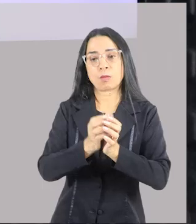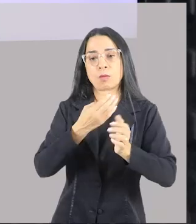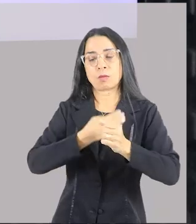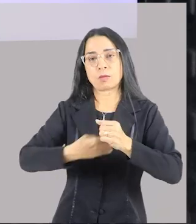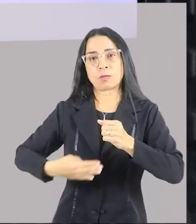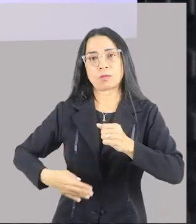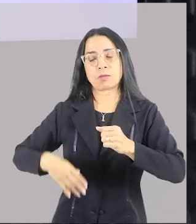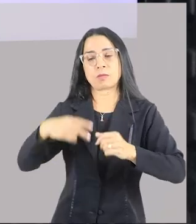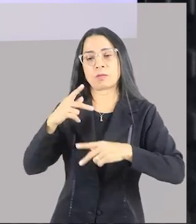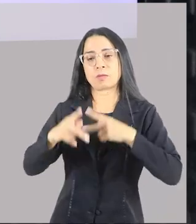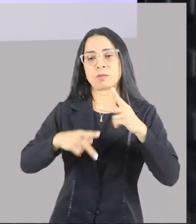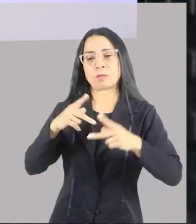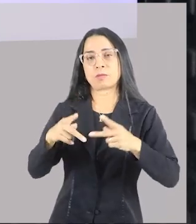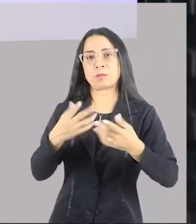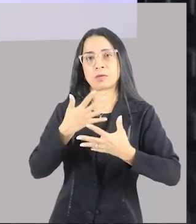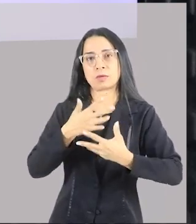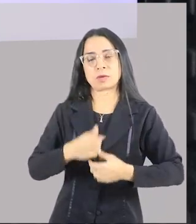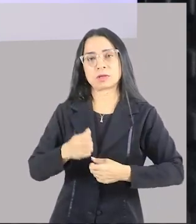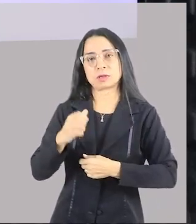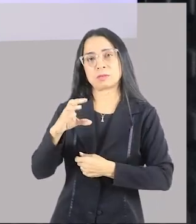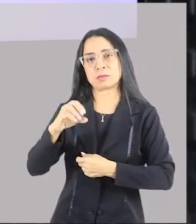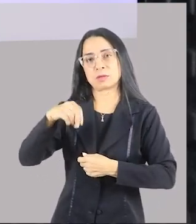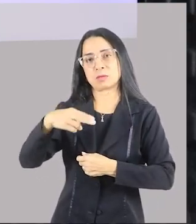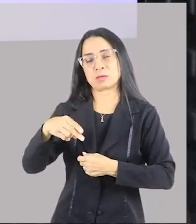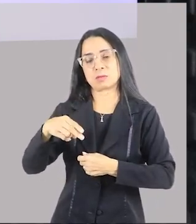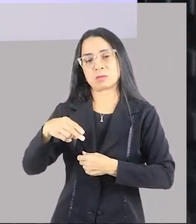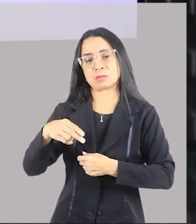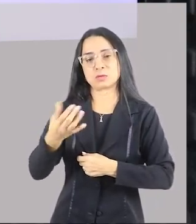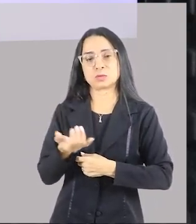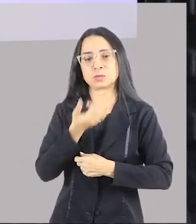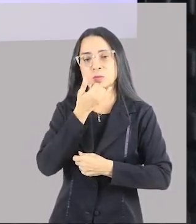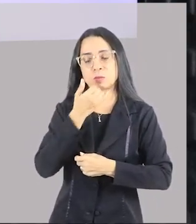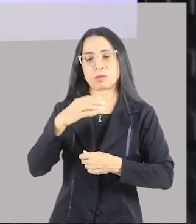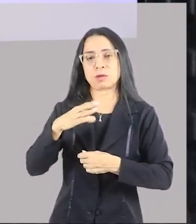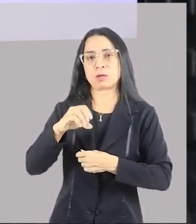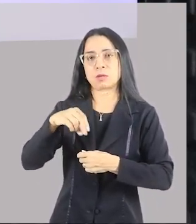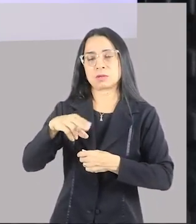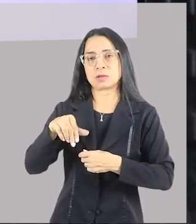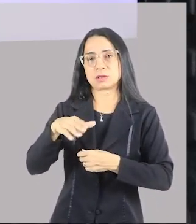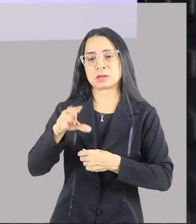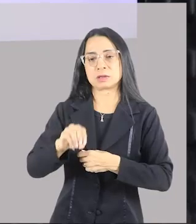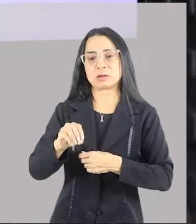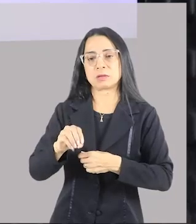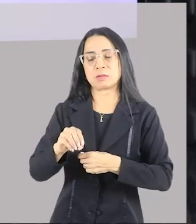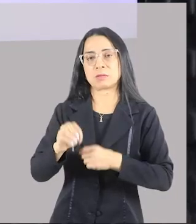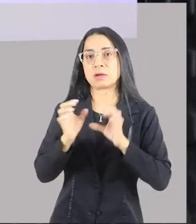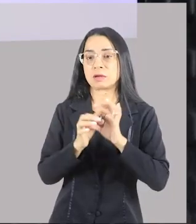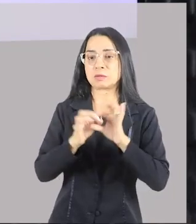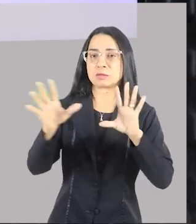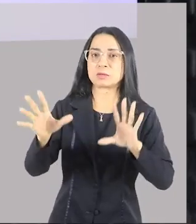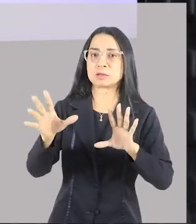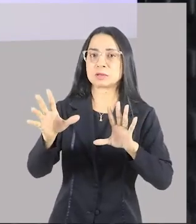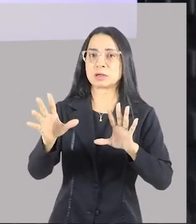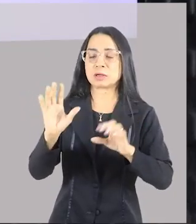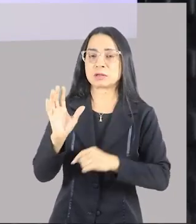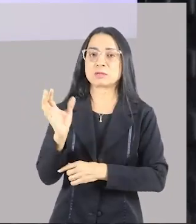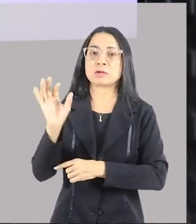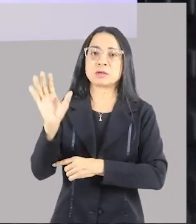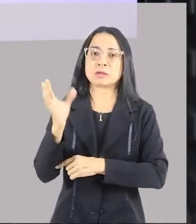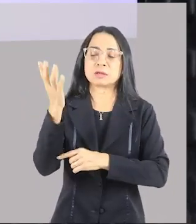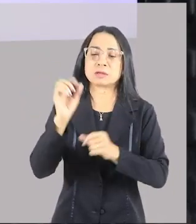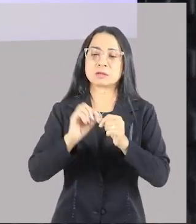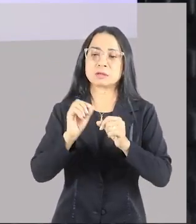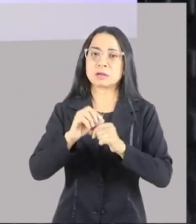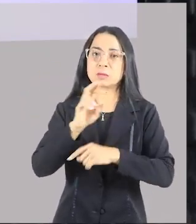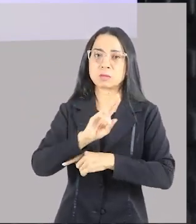O concessionário, aquele que recebe uma concessão de serviço público, também é, nesse caso, autorizado em agir em nome da